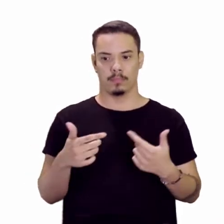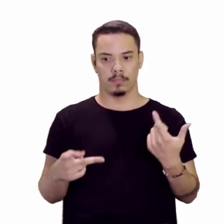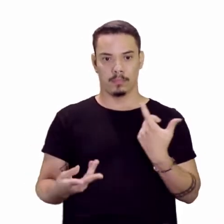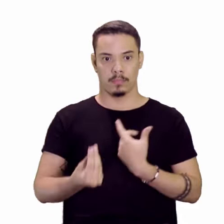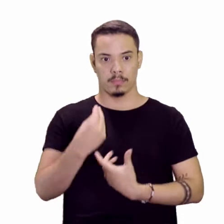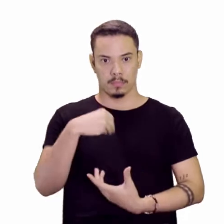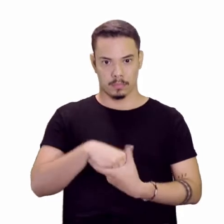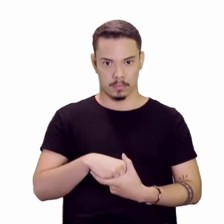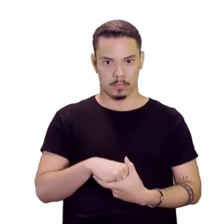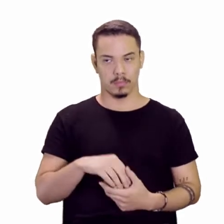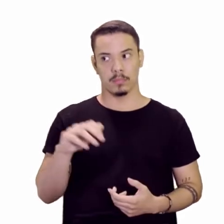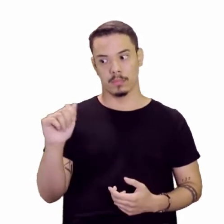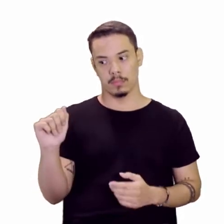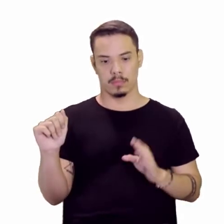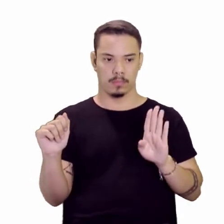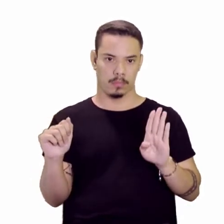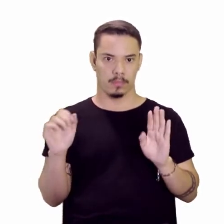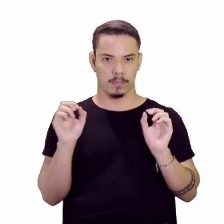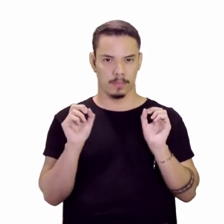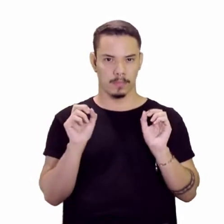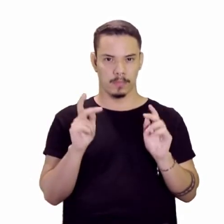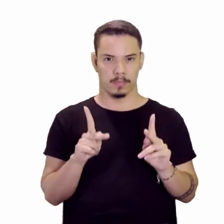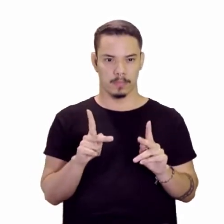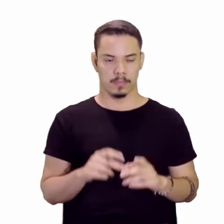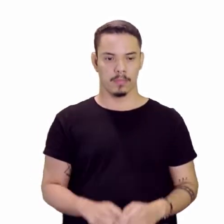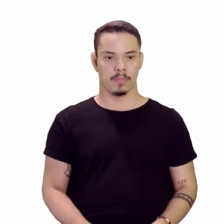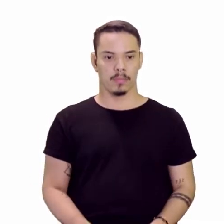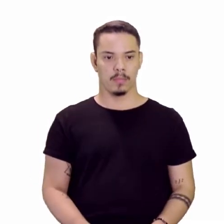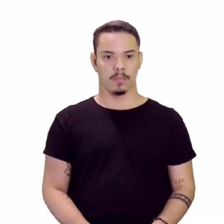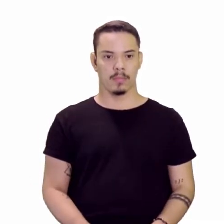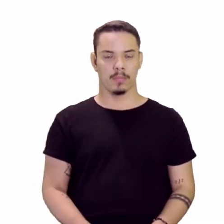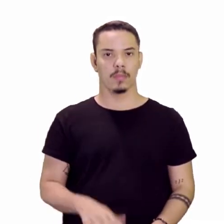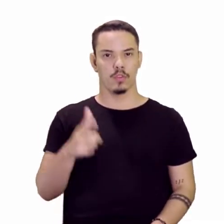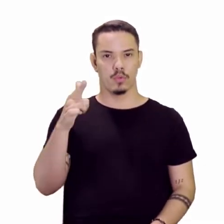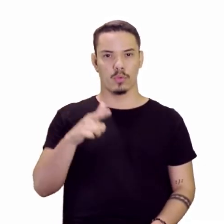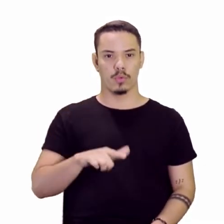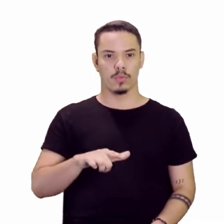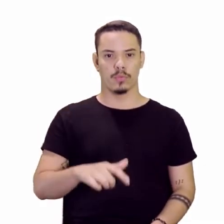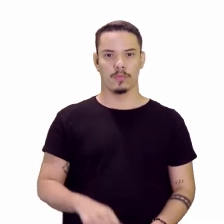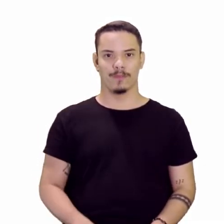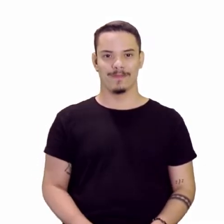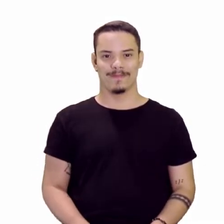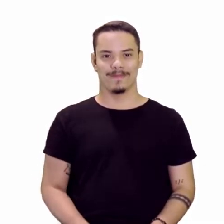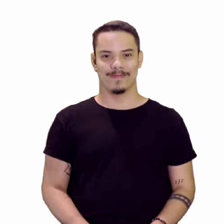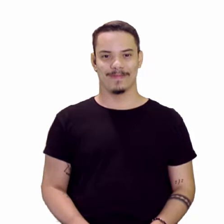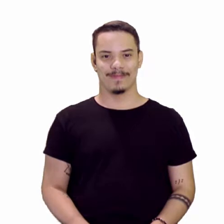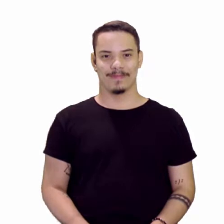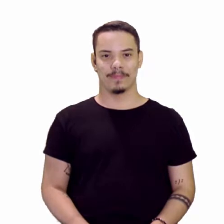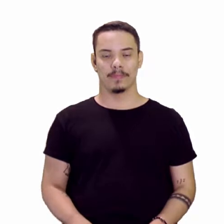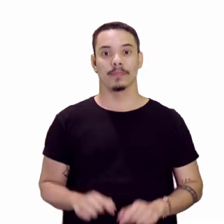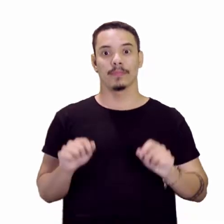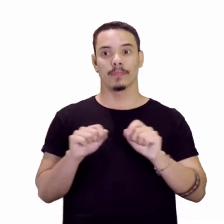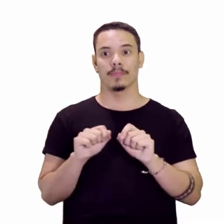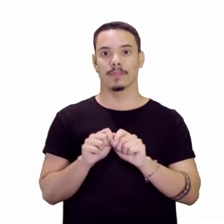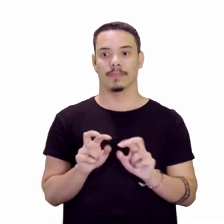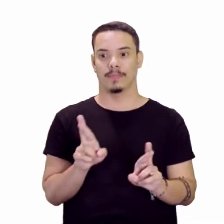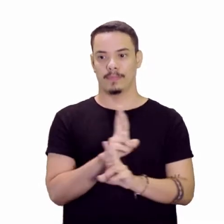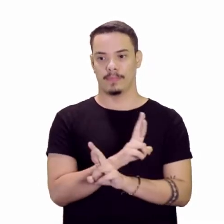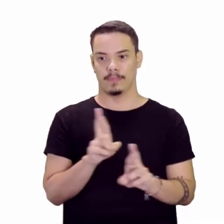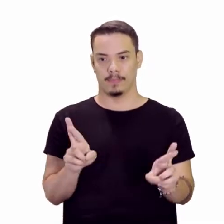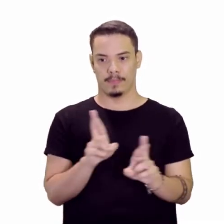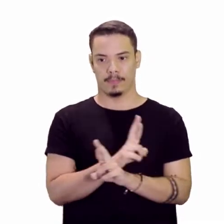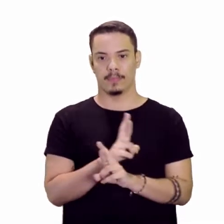Exatamente. entre A e B. Ok? Ó, de novo ali, ó. E para fazer essa relação, como